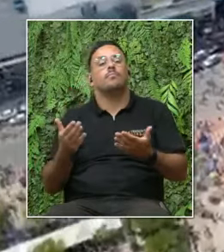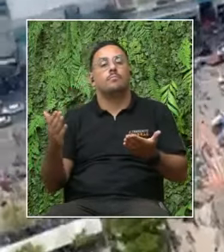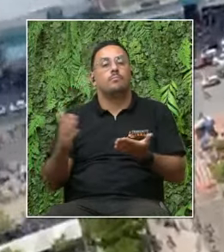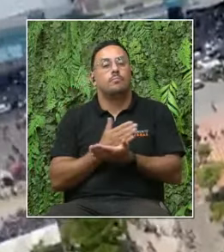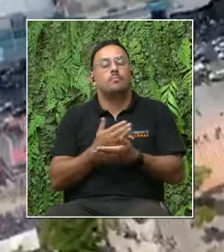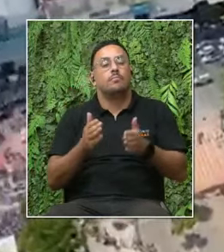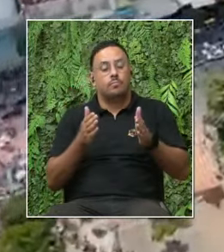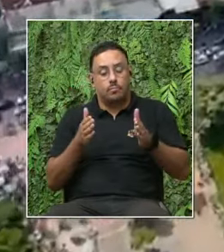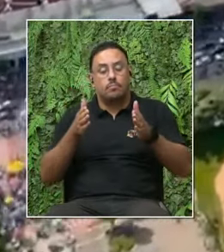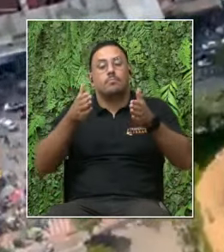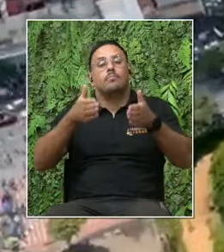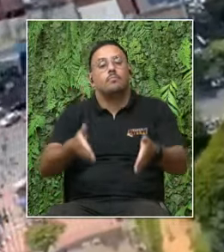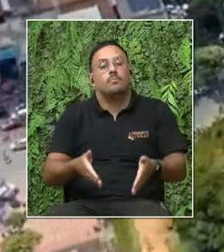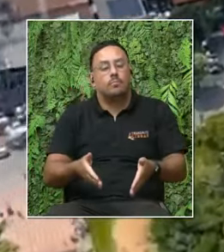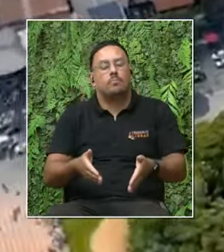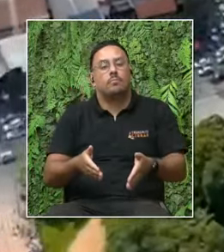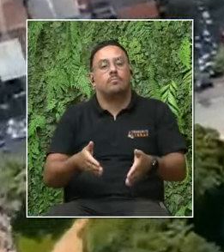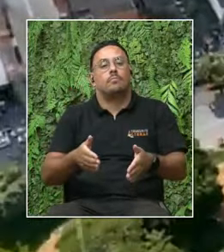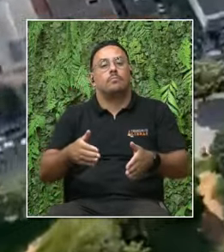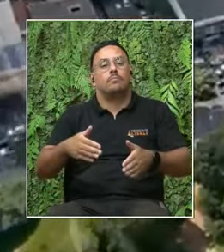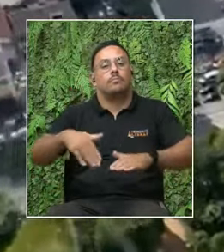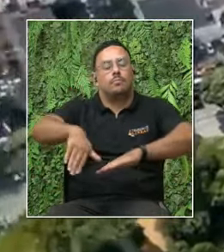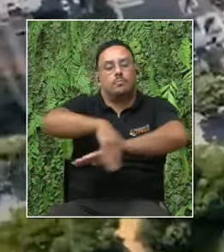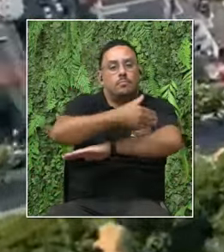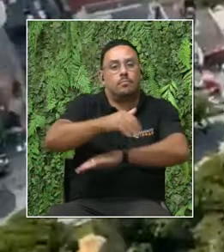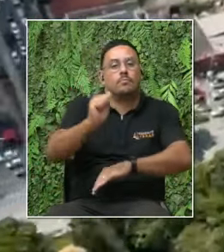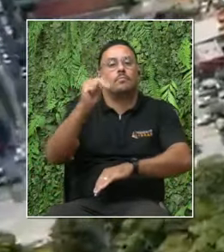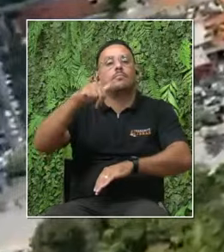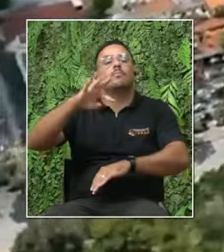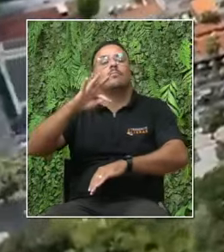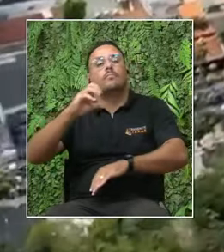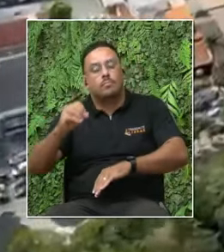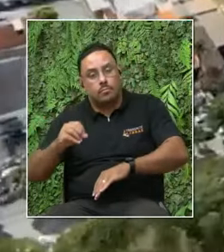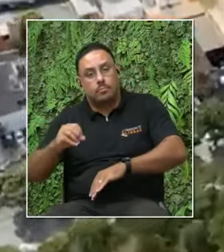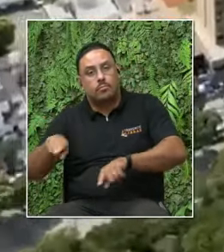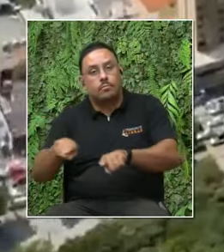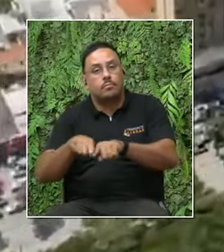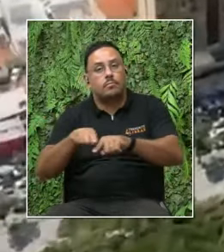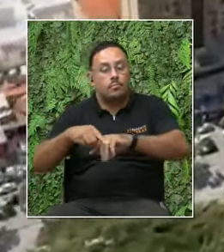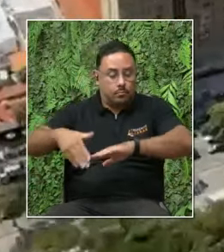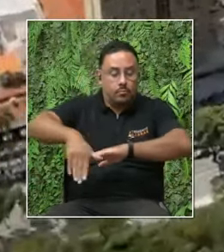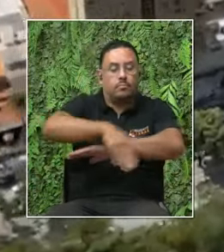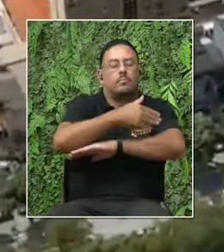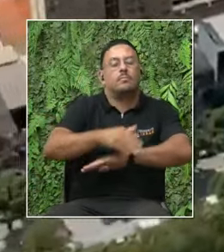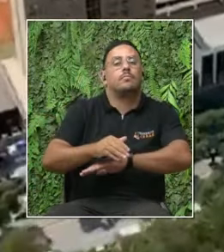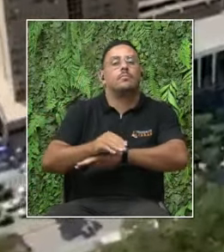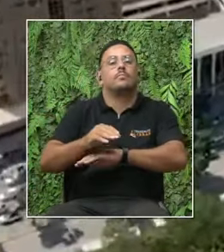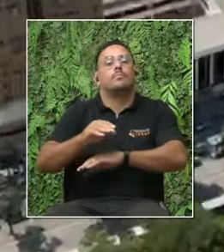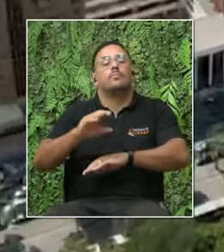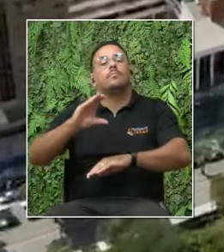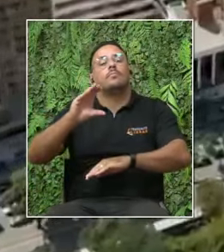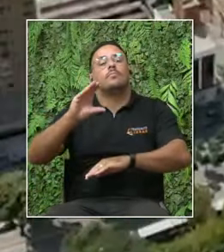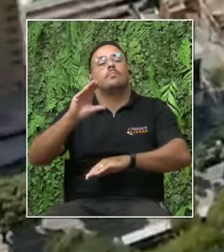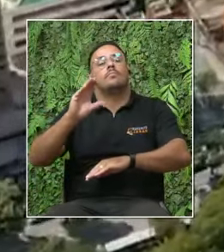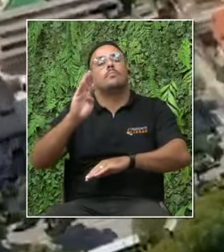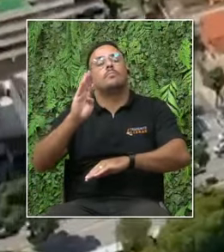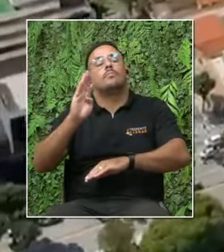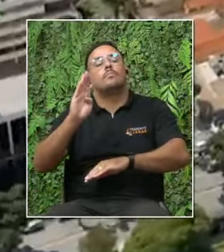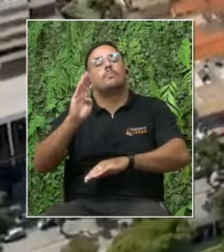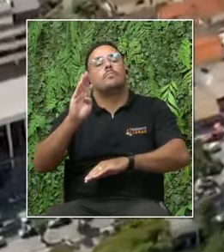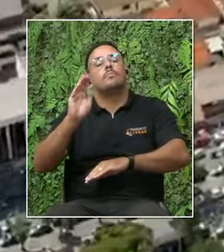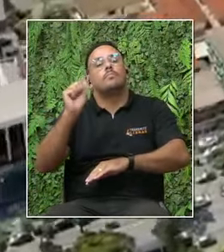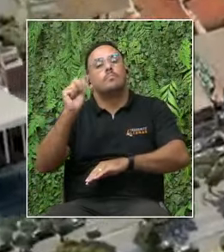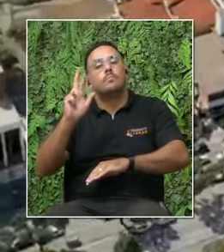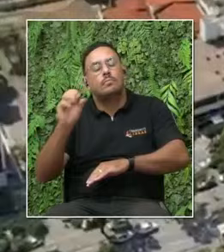chegam pela Avenida Antônio Carlos e acessam a Avenida Abraão Caran também de carro próprio só terão acesso ao